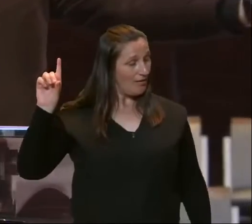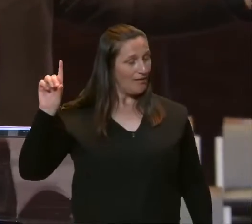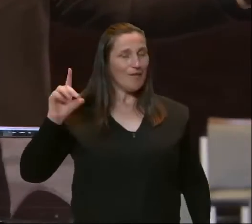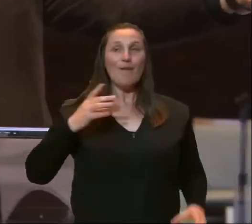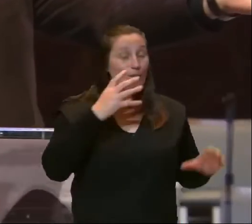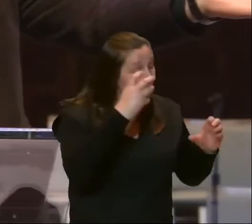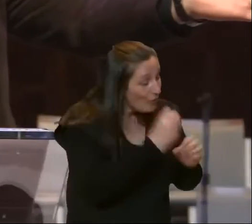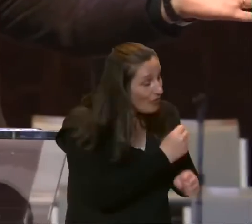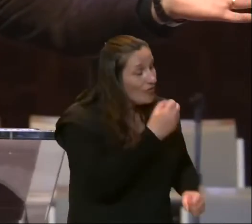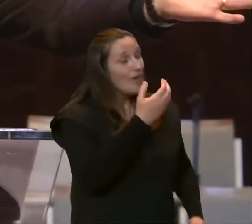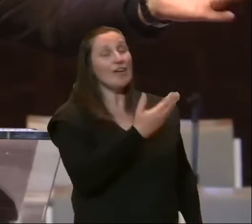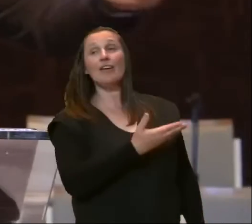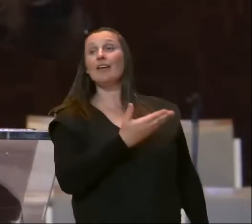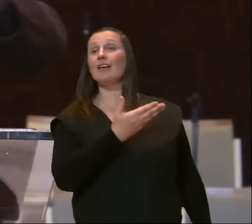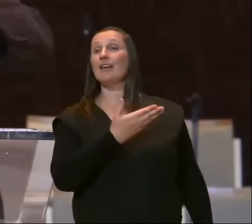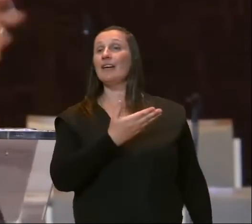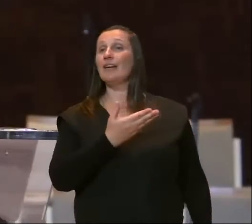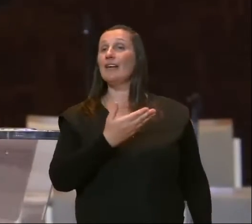Confia,